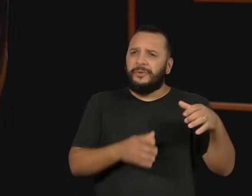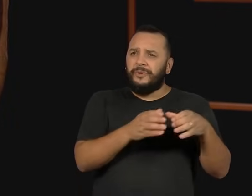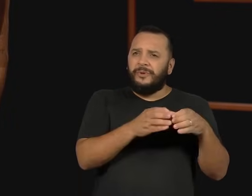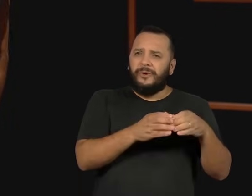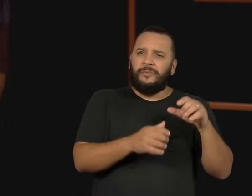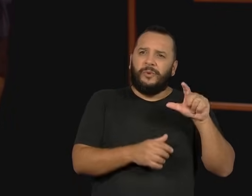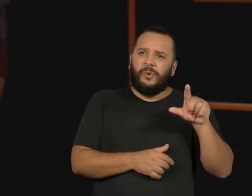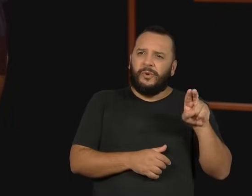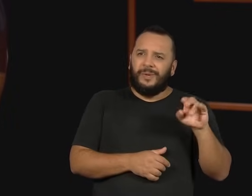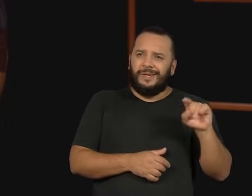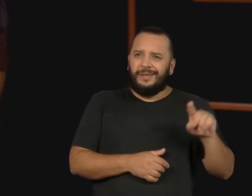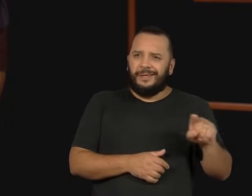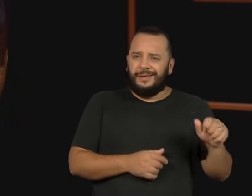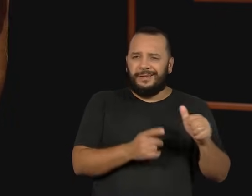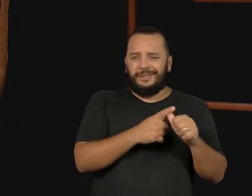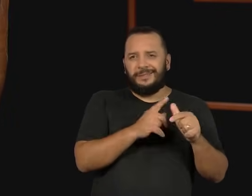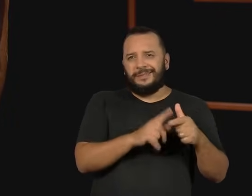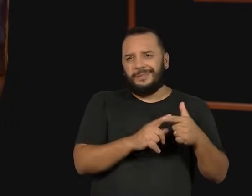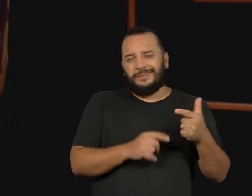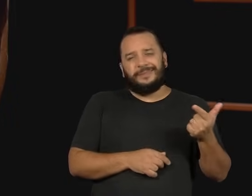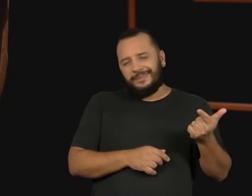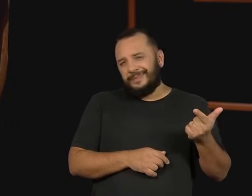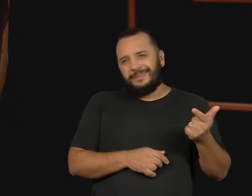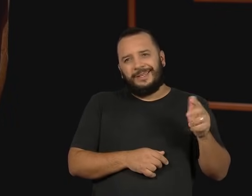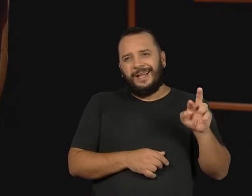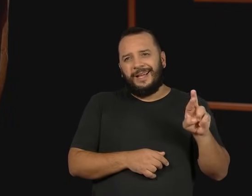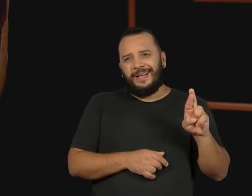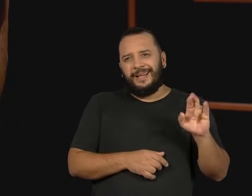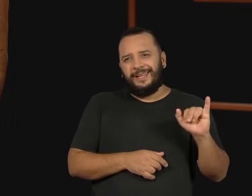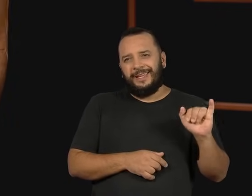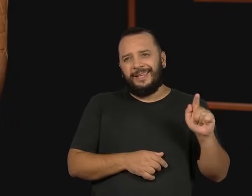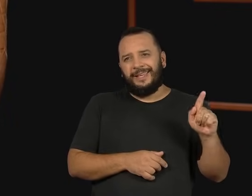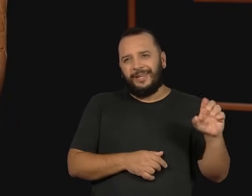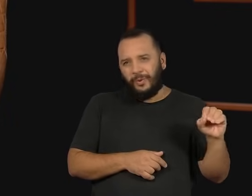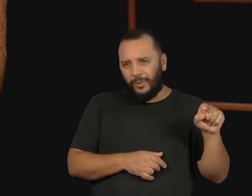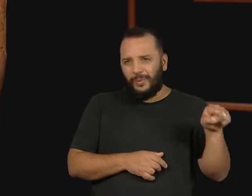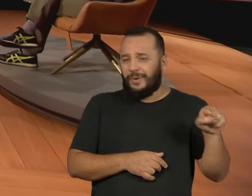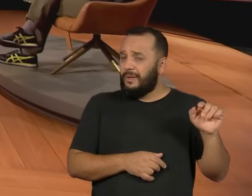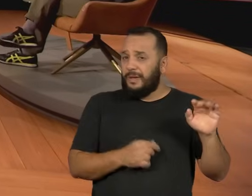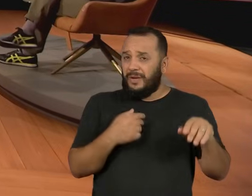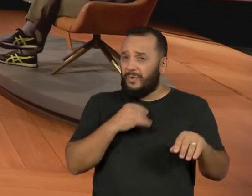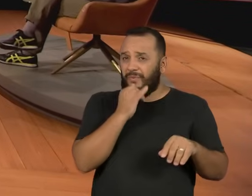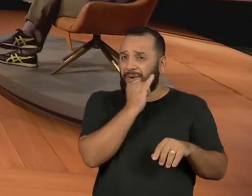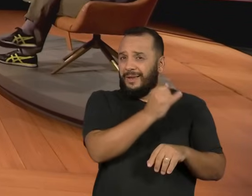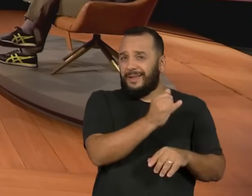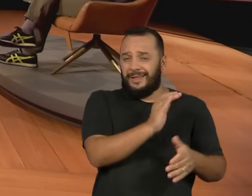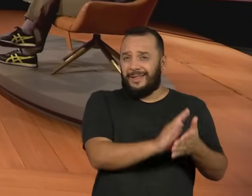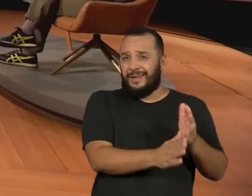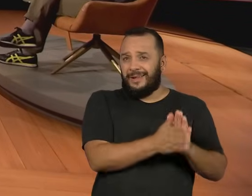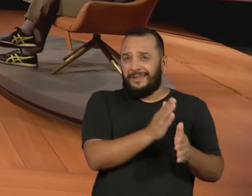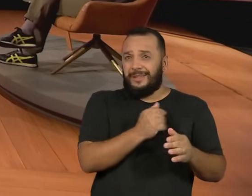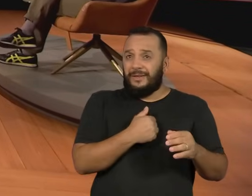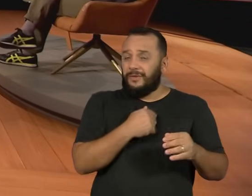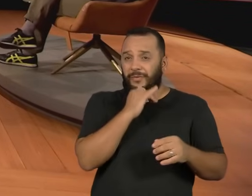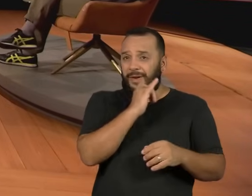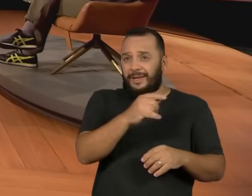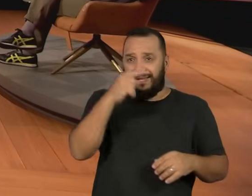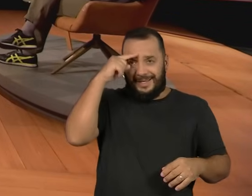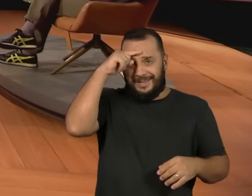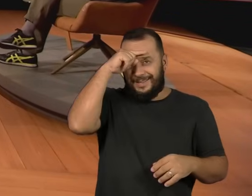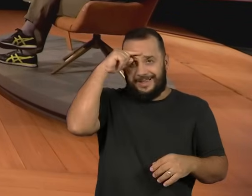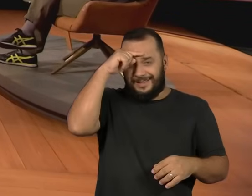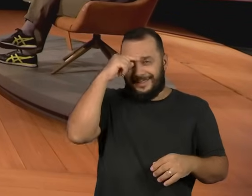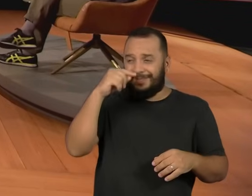Ná, do Arrigo, mas eu não dizia, nem para eles, não é só para o Caetano, não dizia para eles que eu era